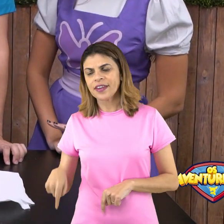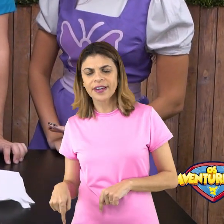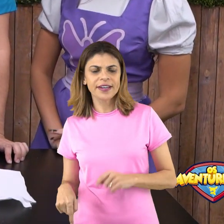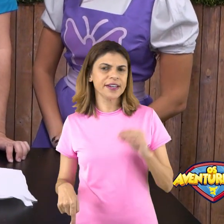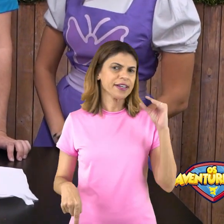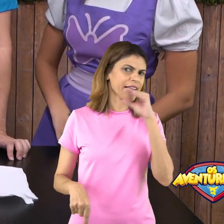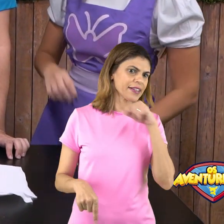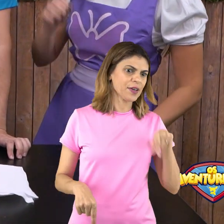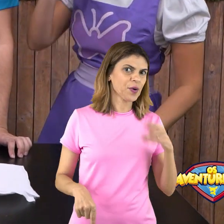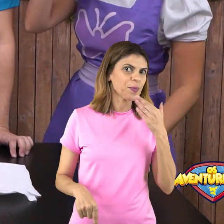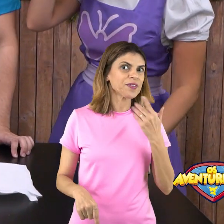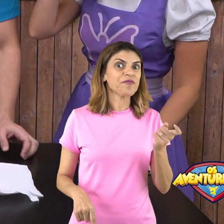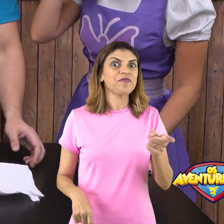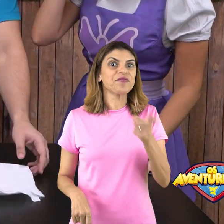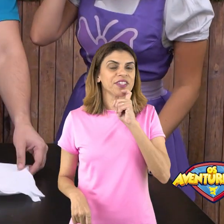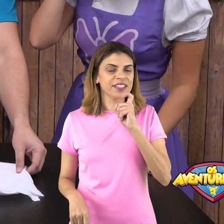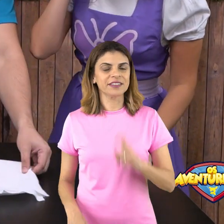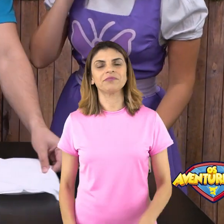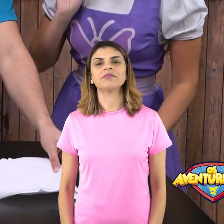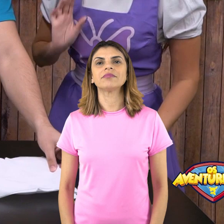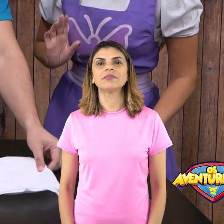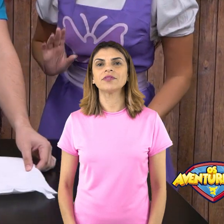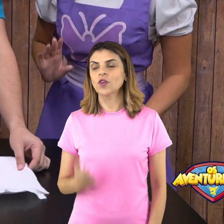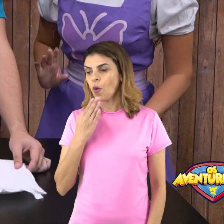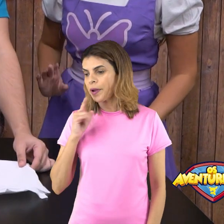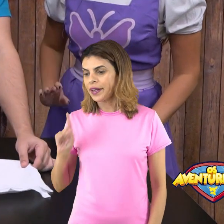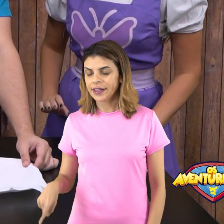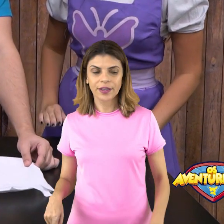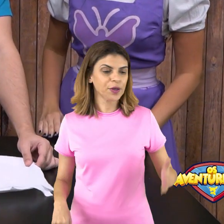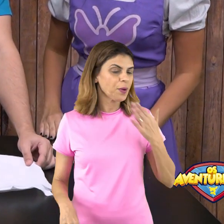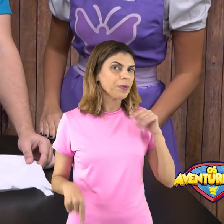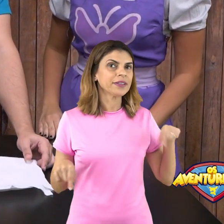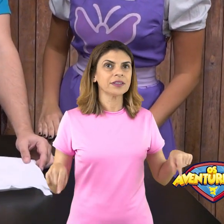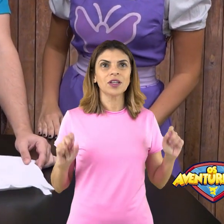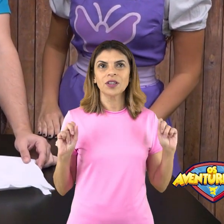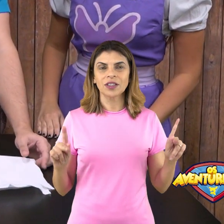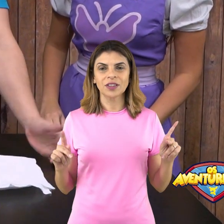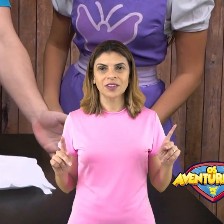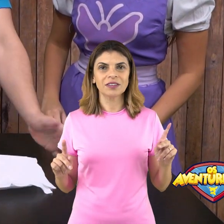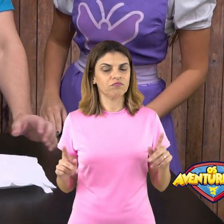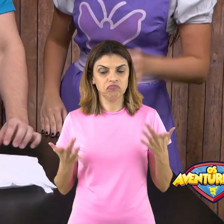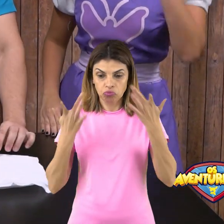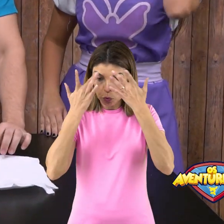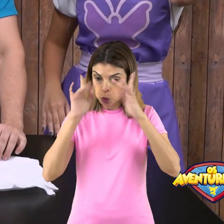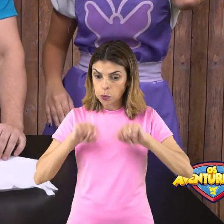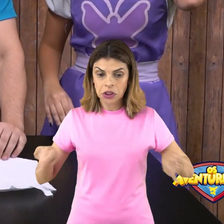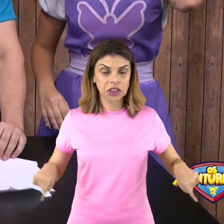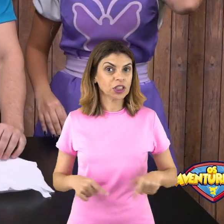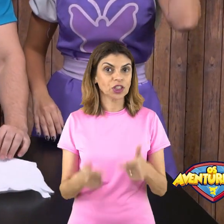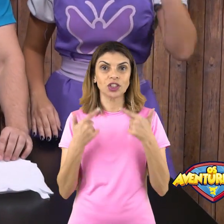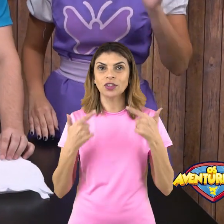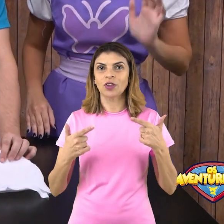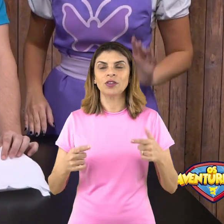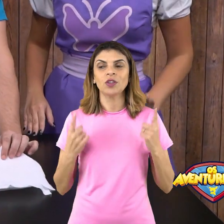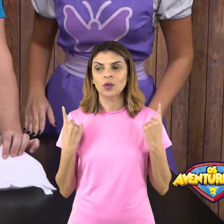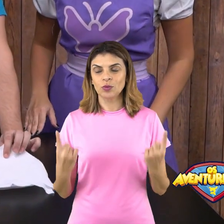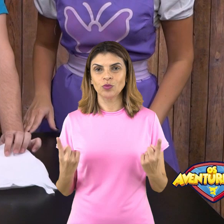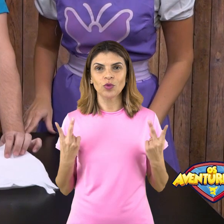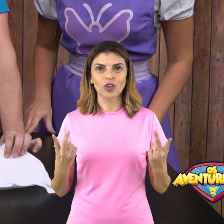tem uma comida fria. Você vai comer essa e você vai comer essa. Qual que é quente e qual que é frio? Não sei, é na sorte.